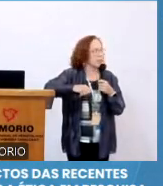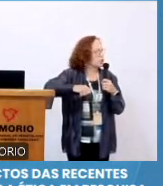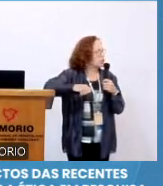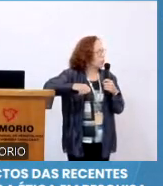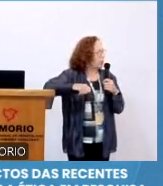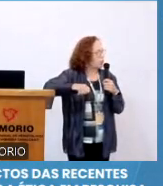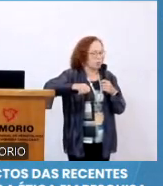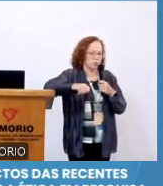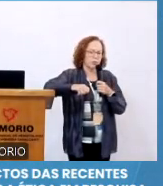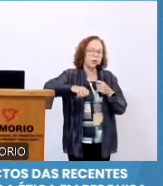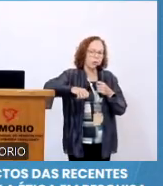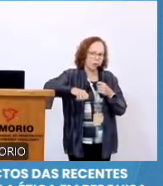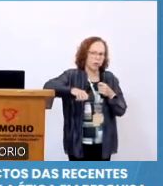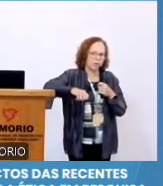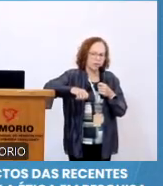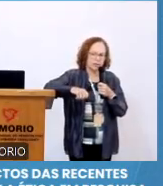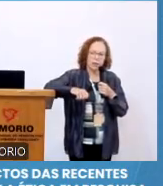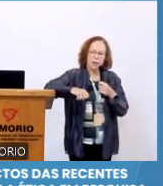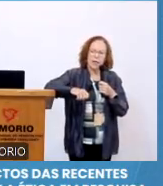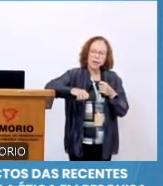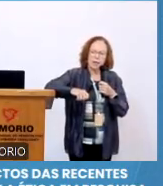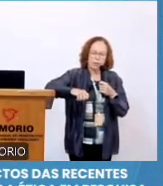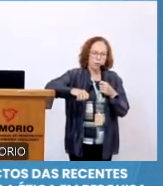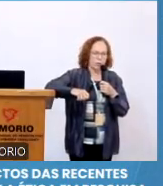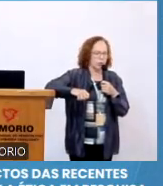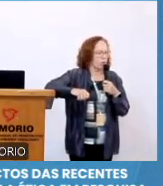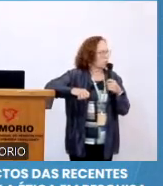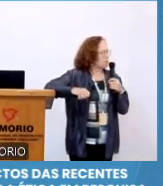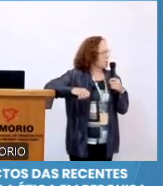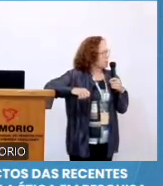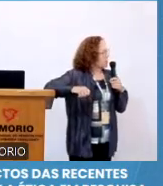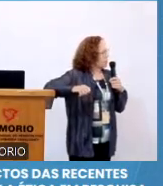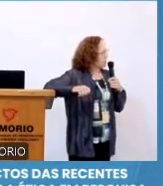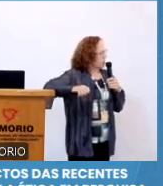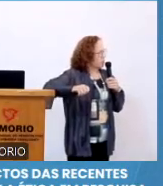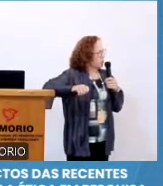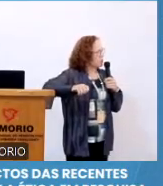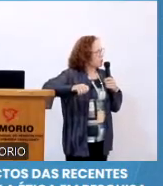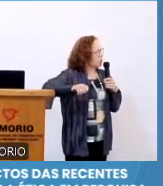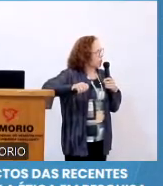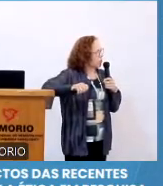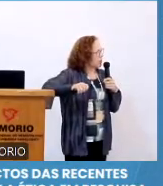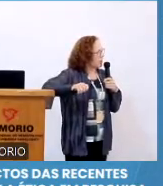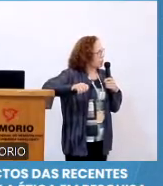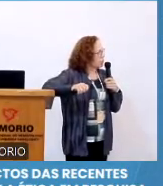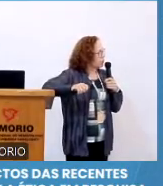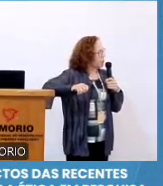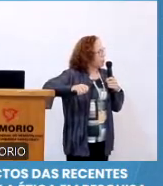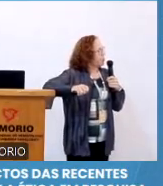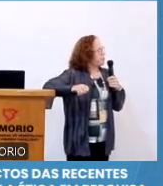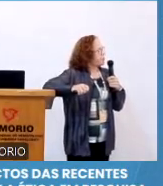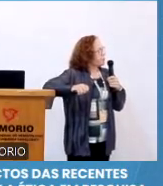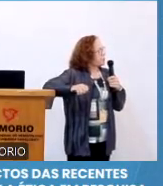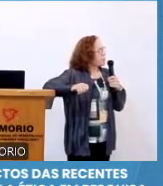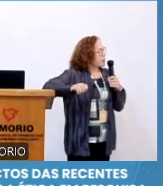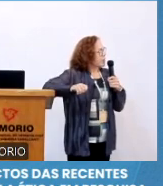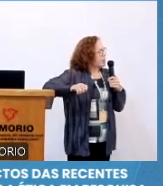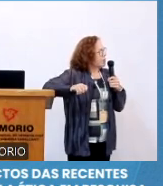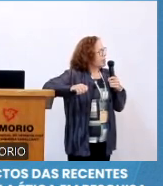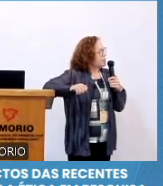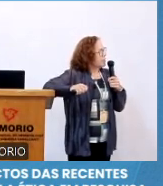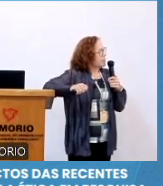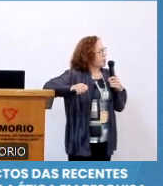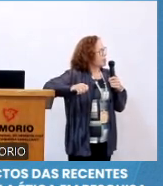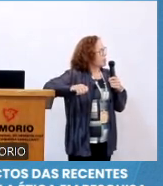chegada de um recurso por não aprovação de um protocolo de pesquisa pelo CEP do Centro Coordenador.